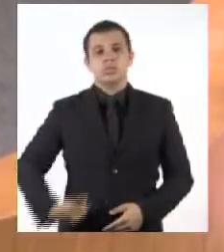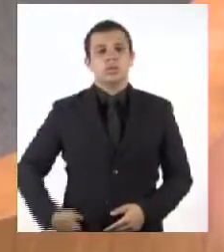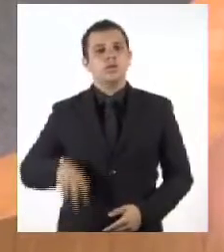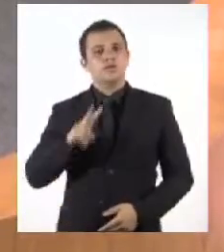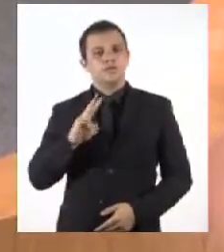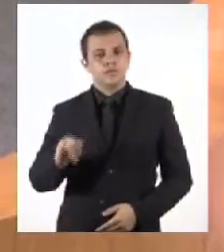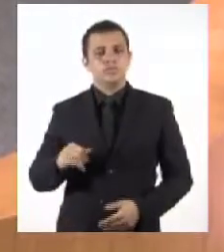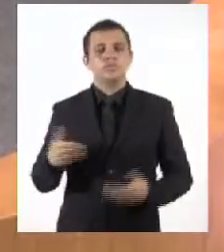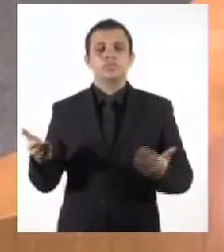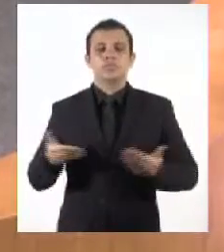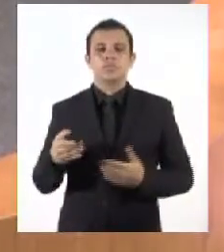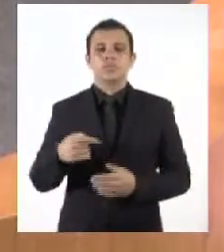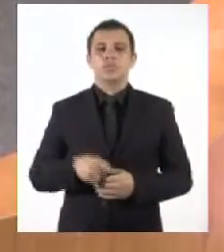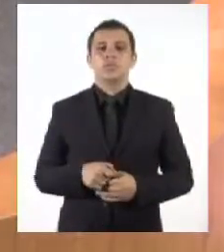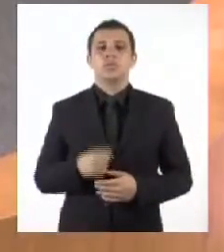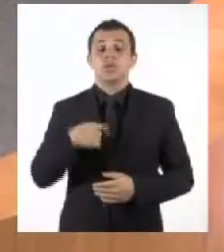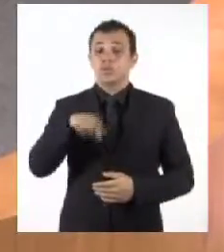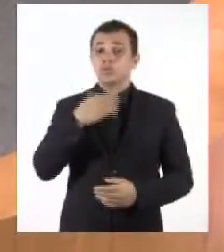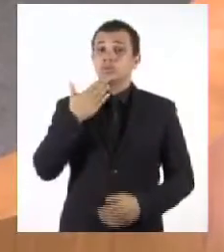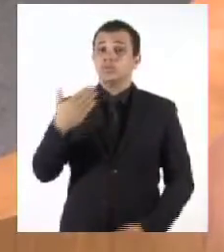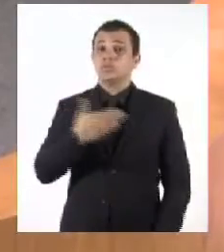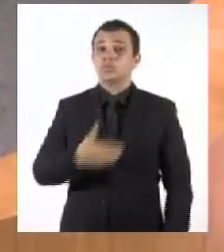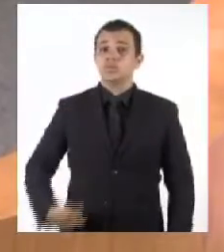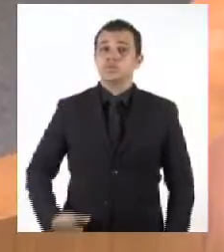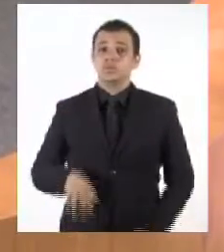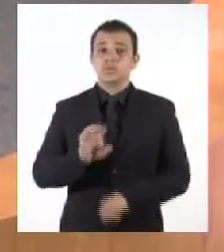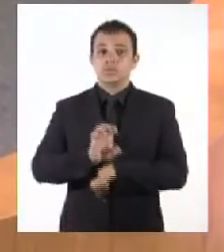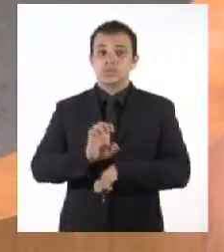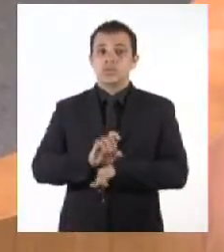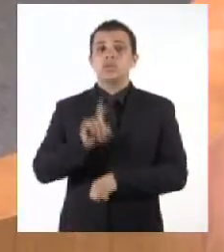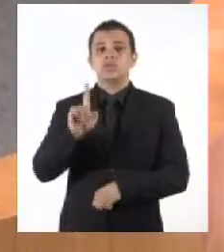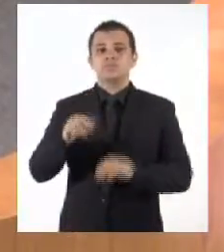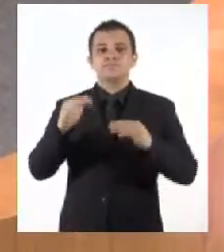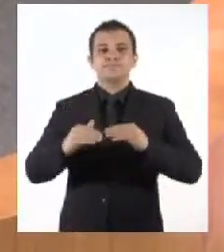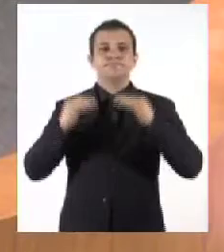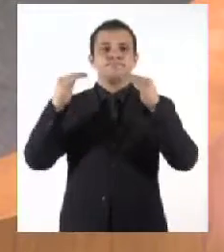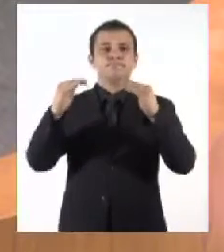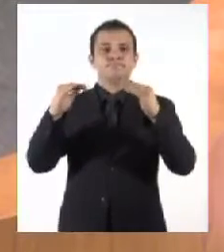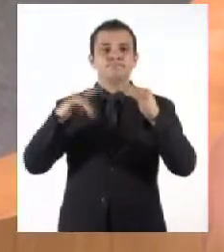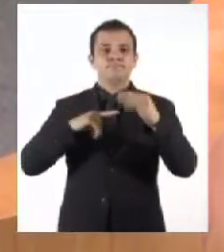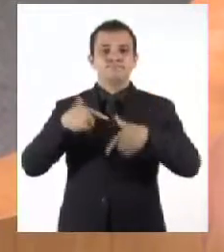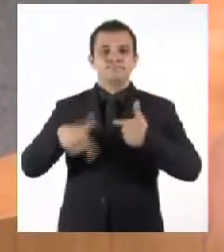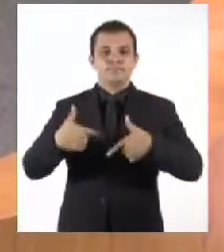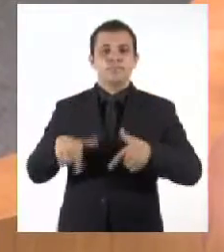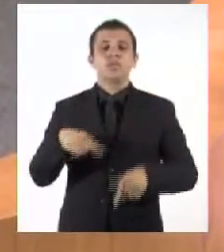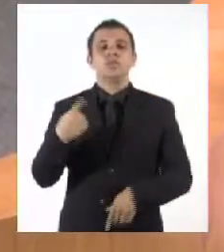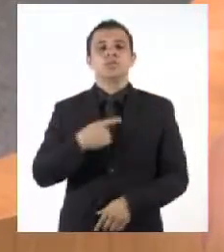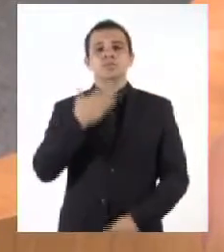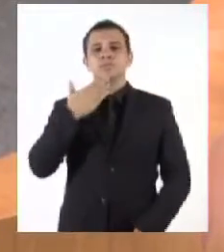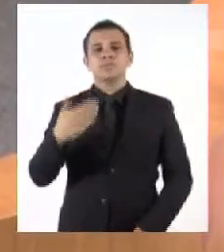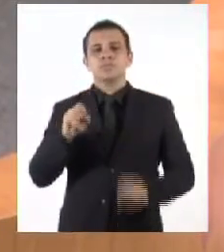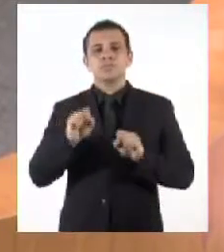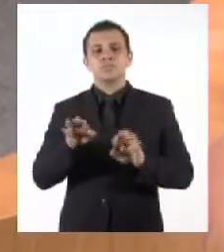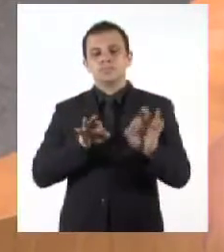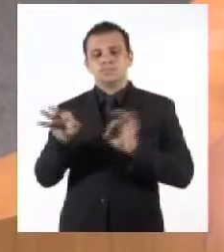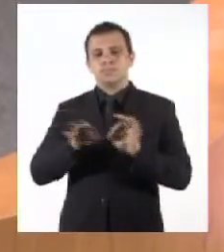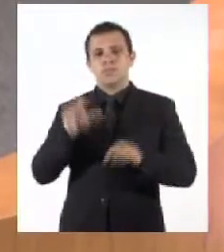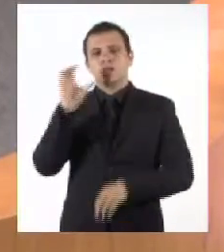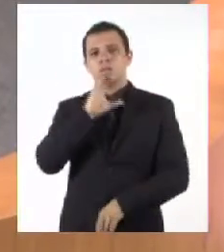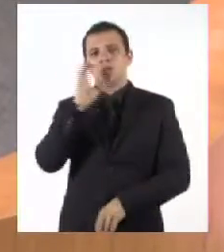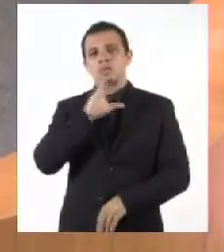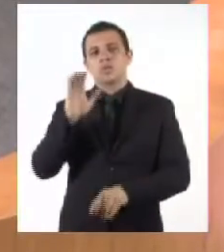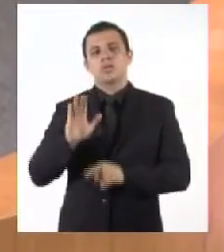Agora nós solicitamos ao governo do estado, o órgão máximo a quem podemos recorrer, que tome uma providência em